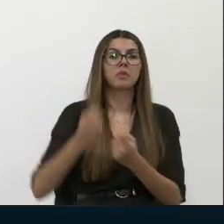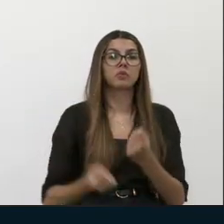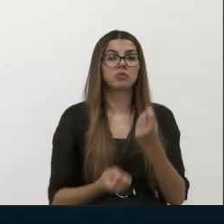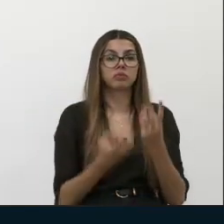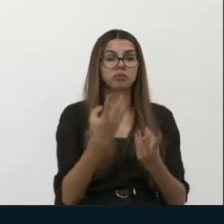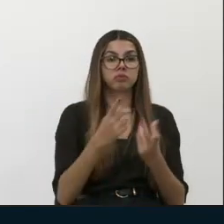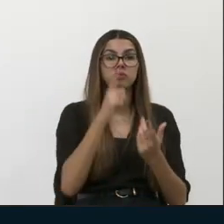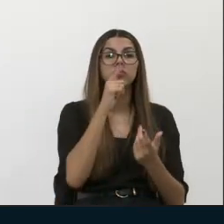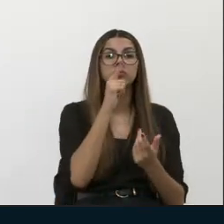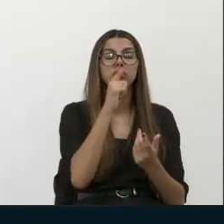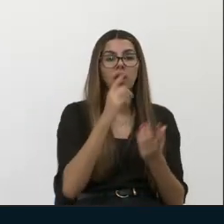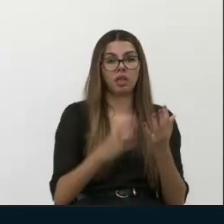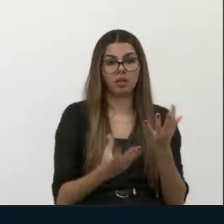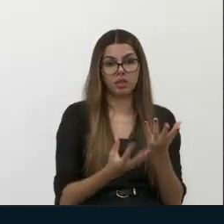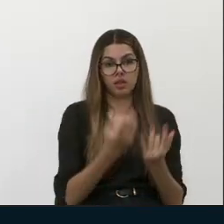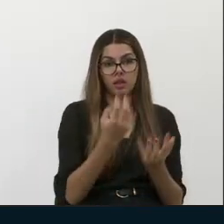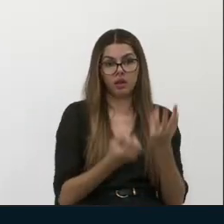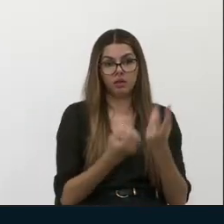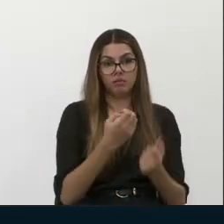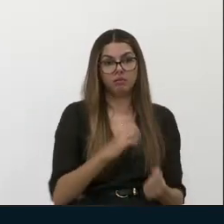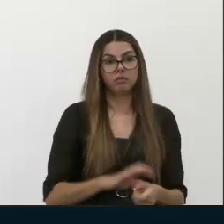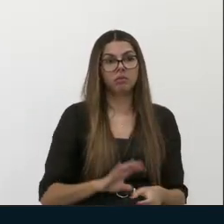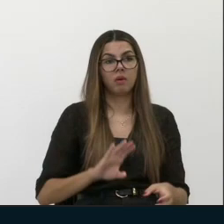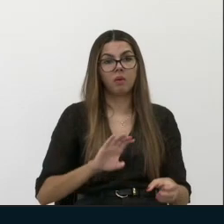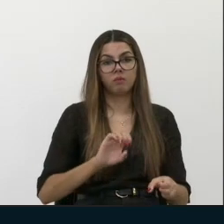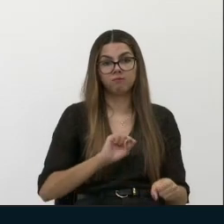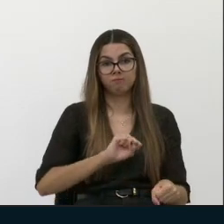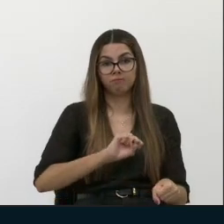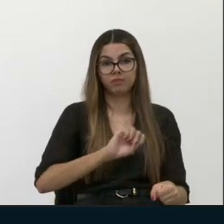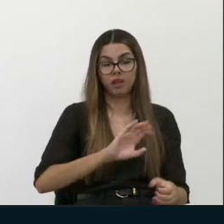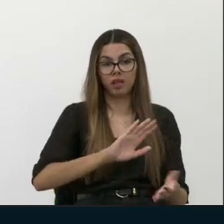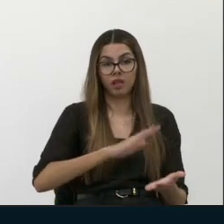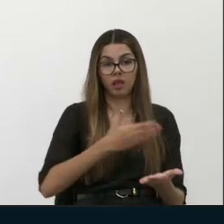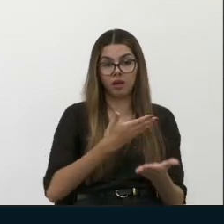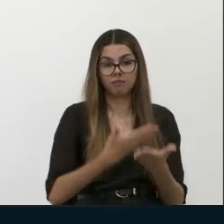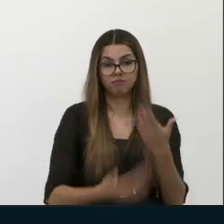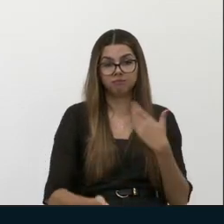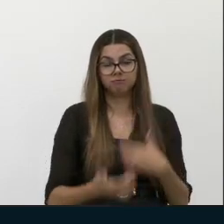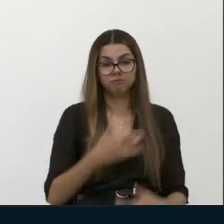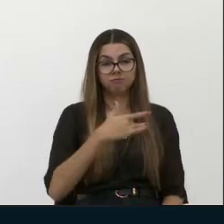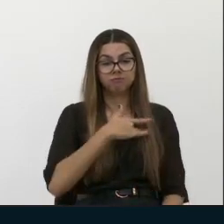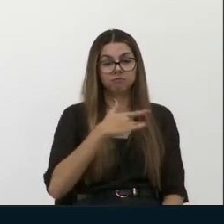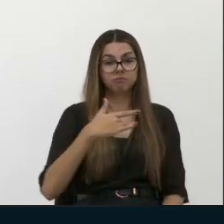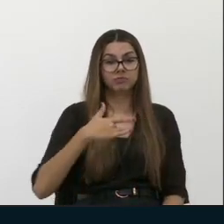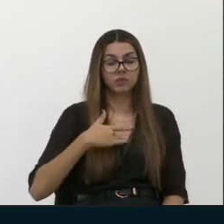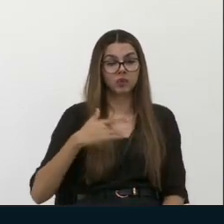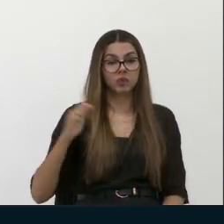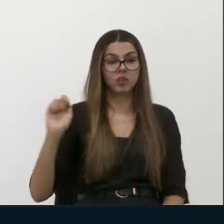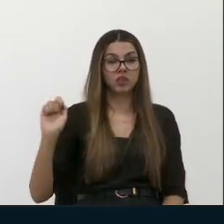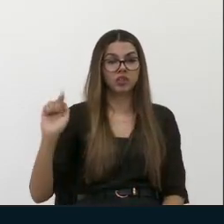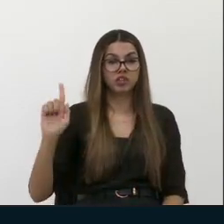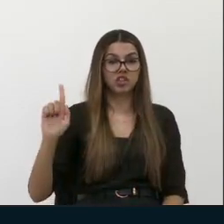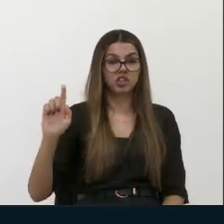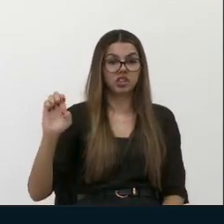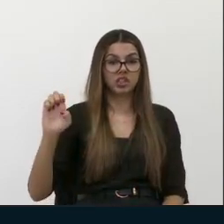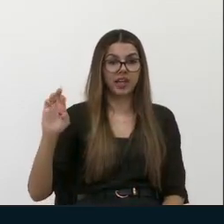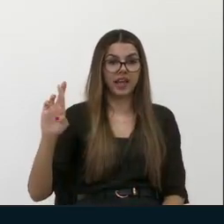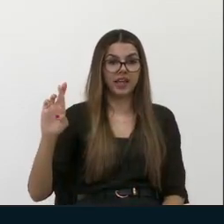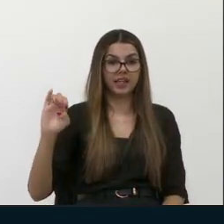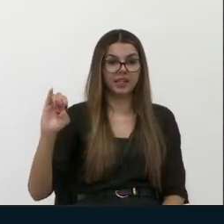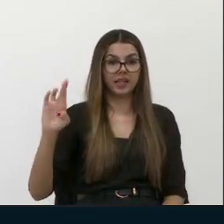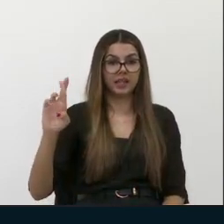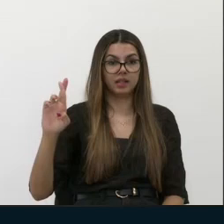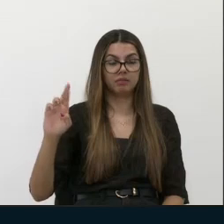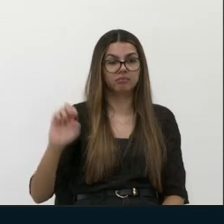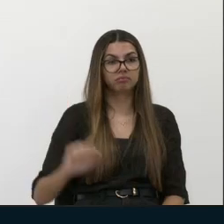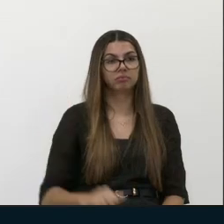Bosque Maia, que ele destruiu o sistema de saúde com a Gerir. Que quem é que indicou a Gerir?